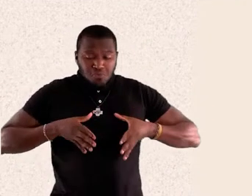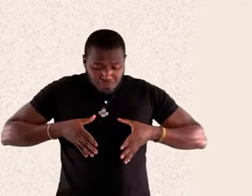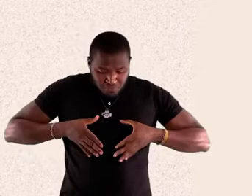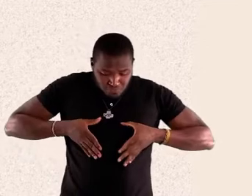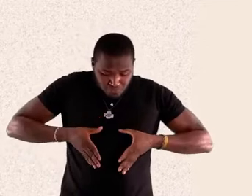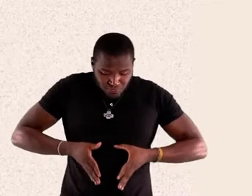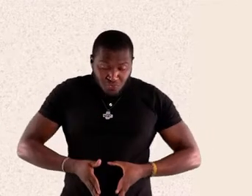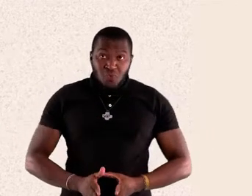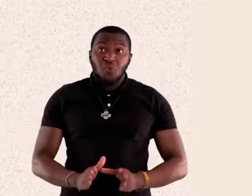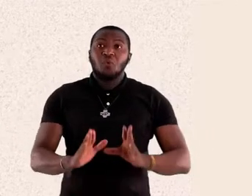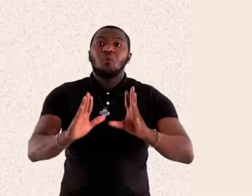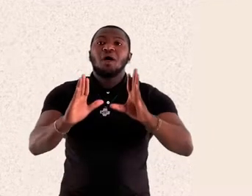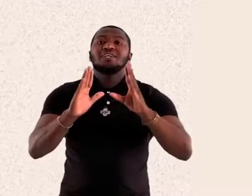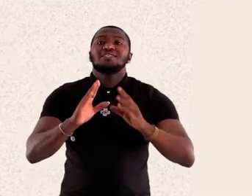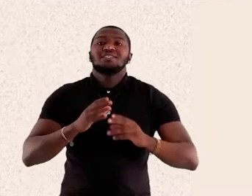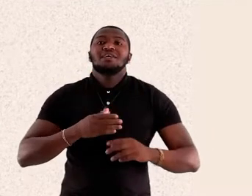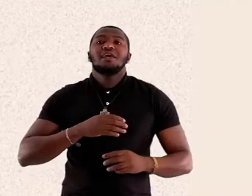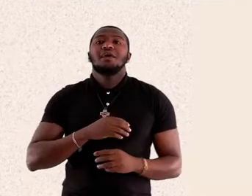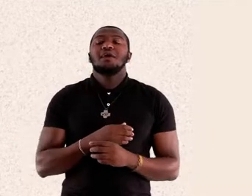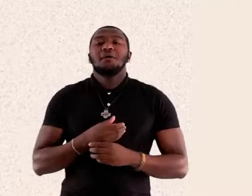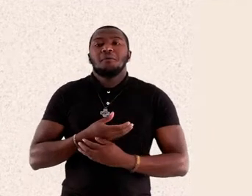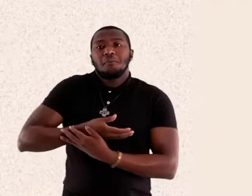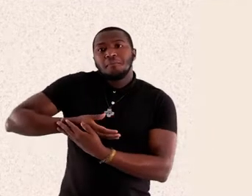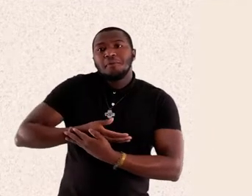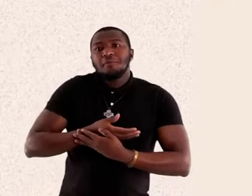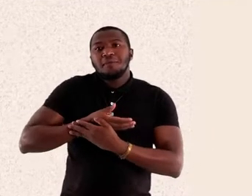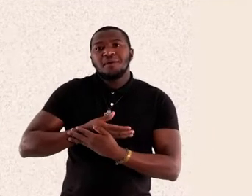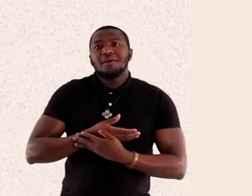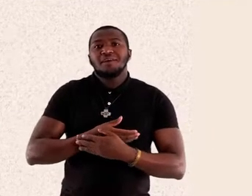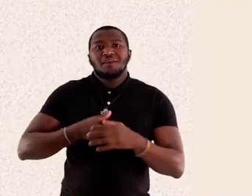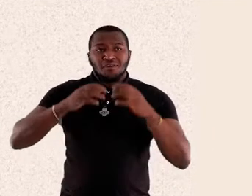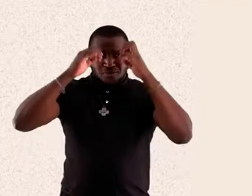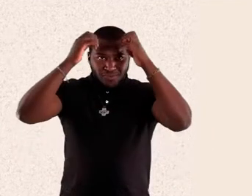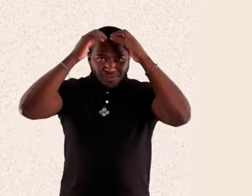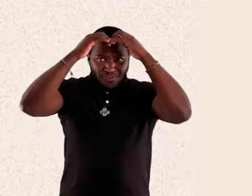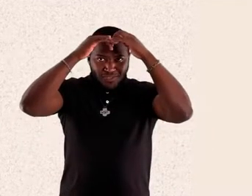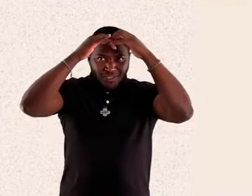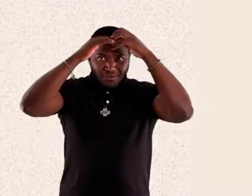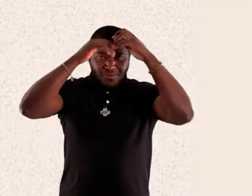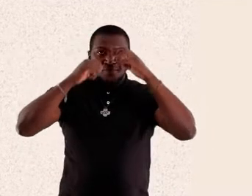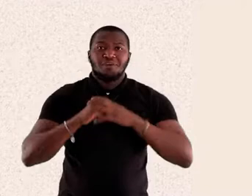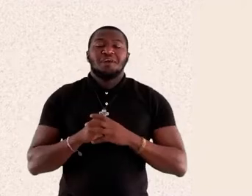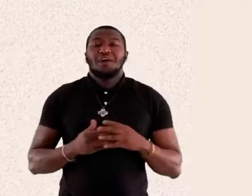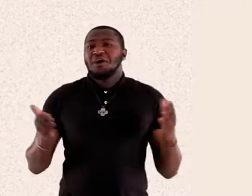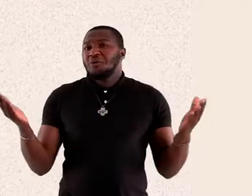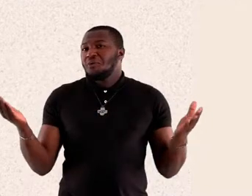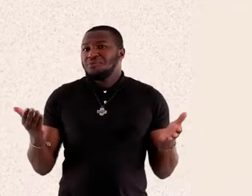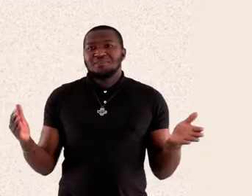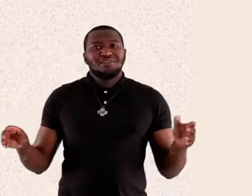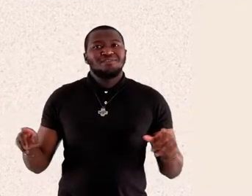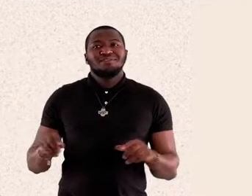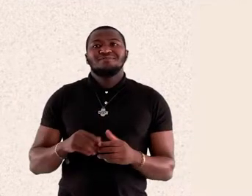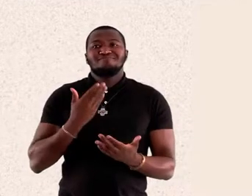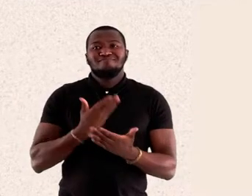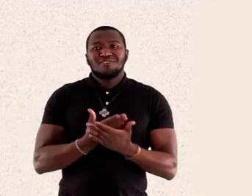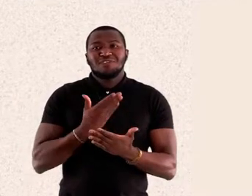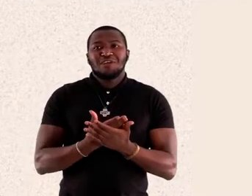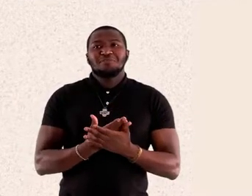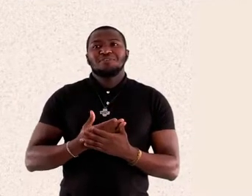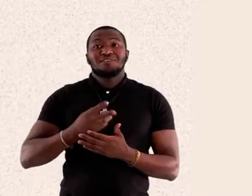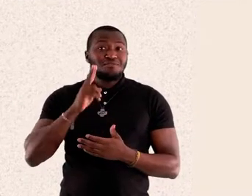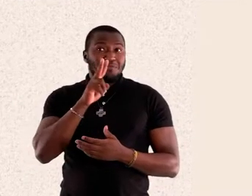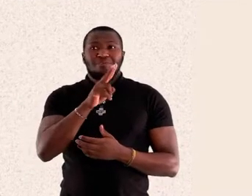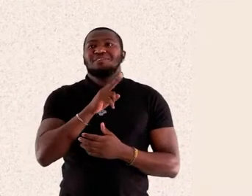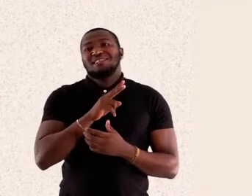é esse Eu tenho um cunhado que a ginecologista ele faleceu um problema até hoje mas na